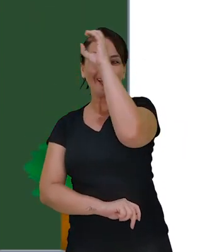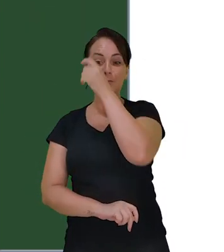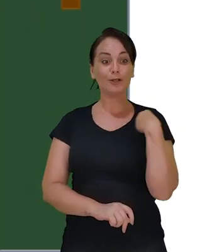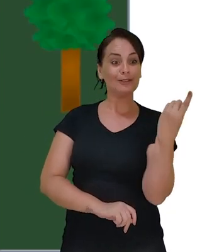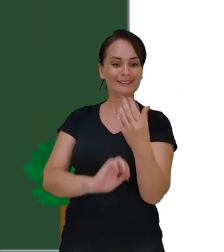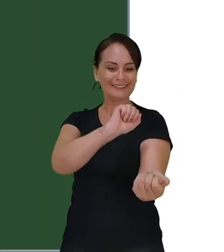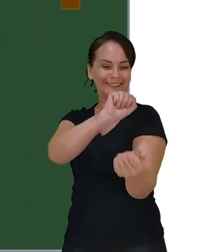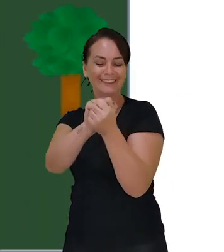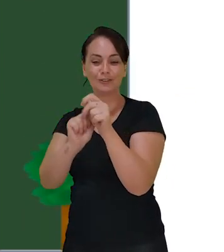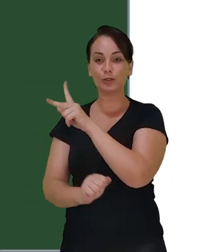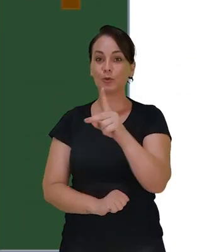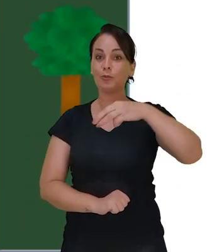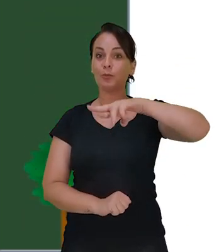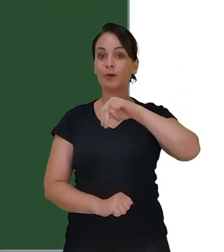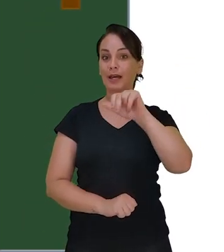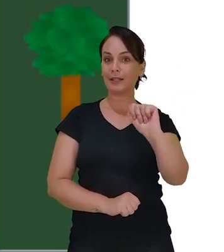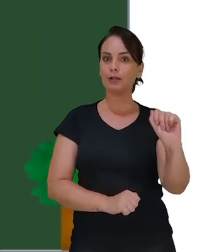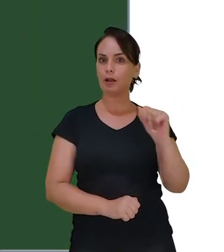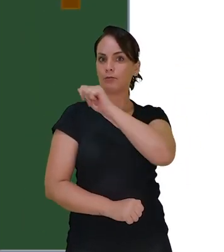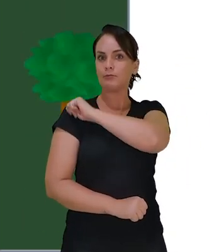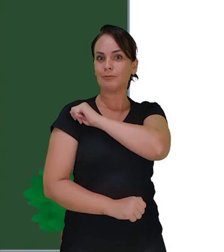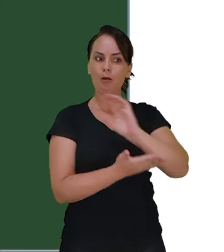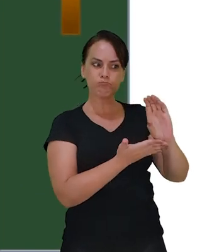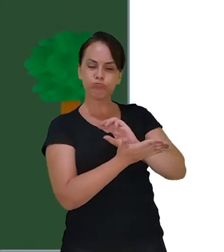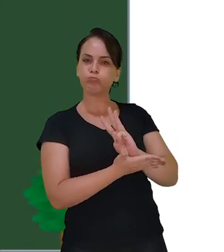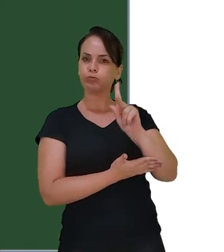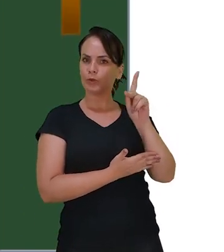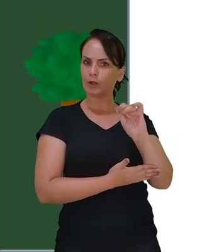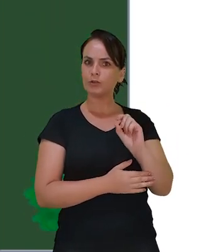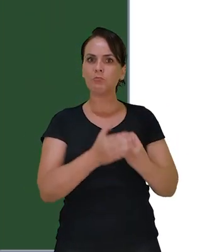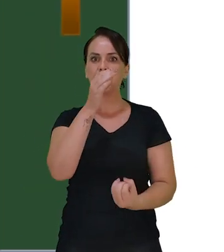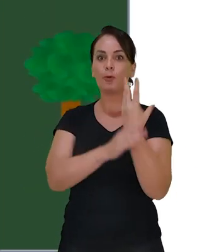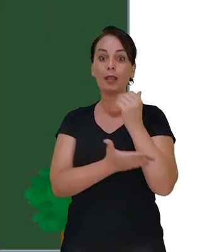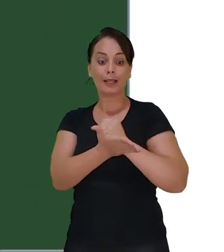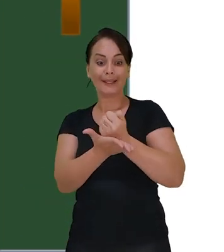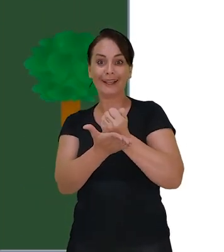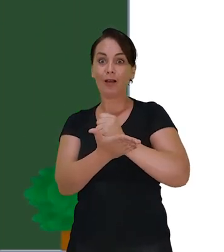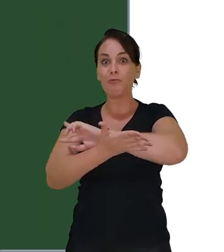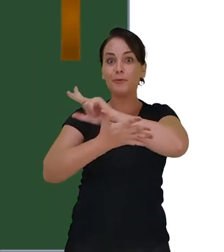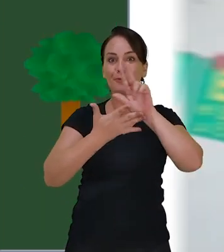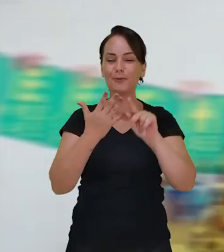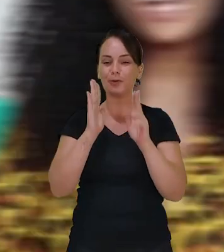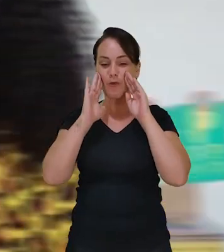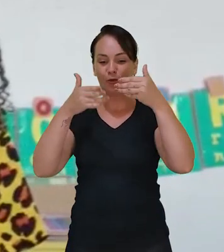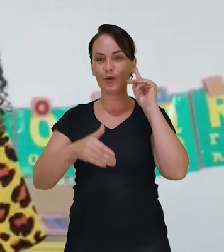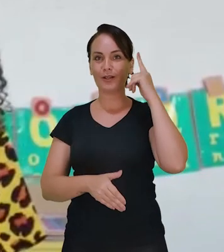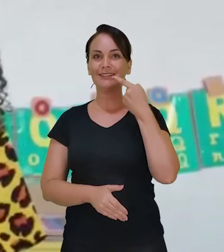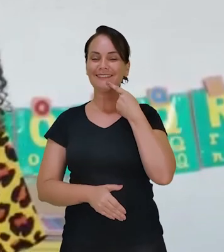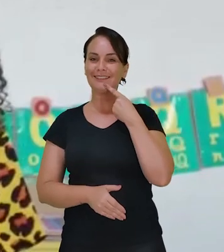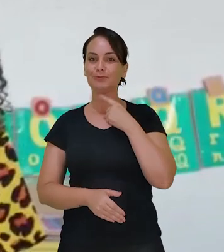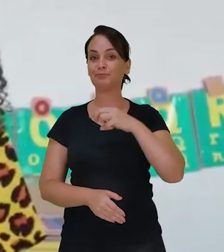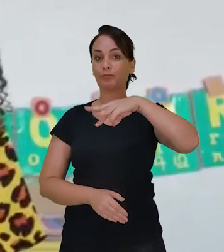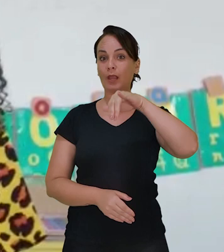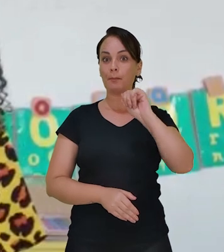com a Mariana, bolsista do programa WASH, criaram vários games para surdos. A Mariana é preta,